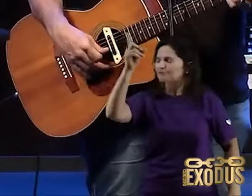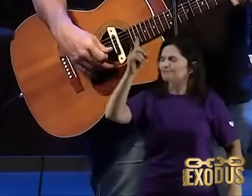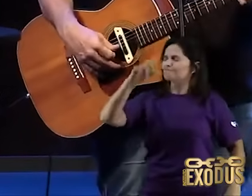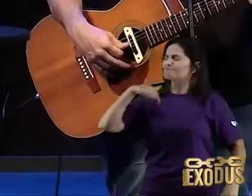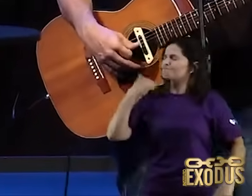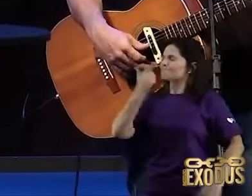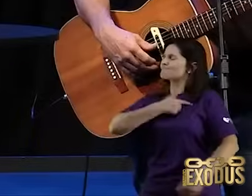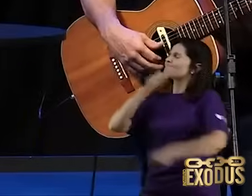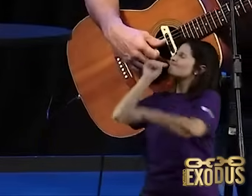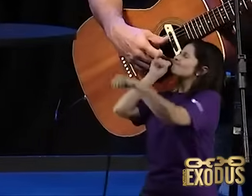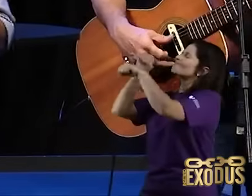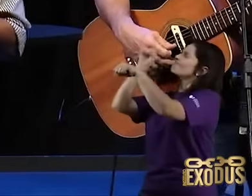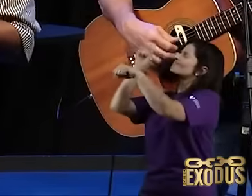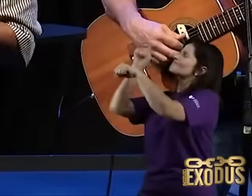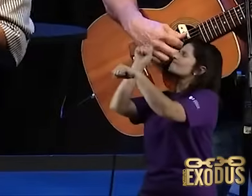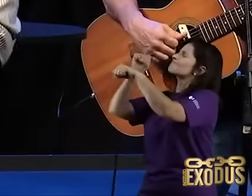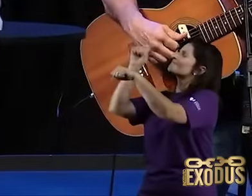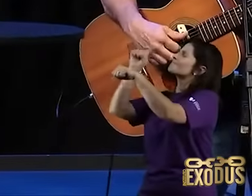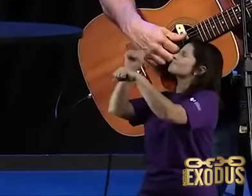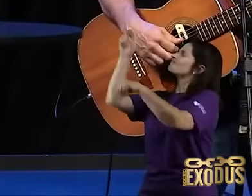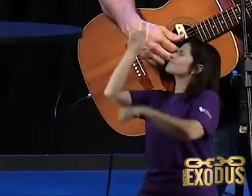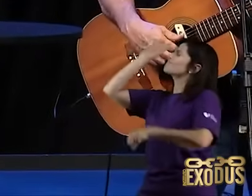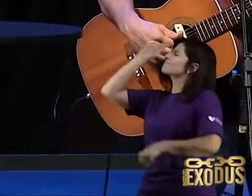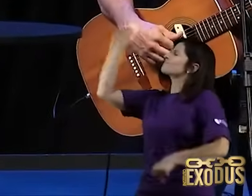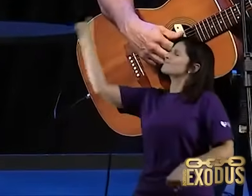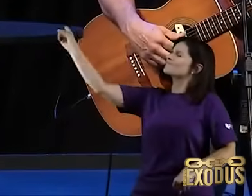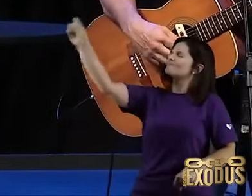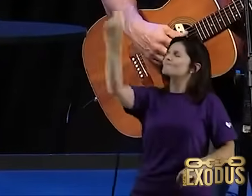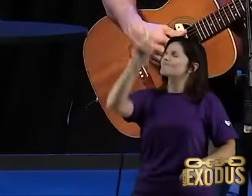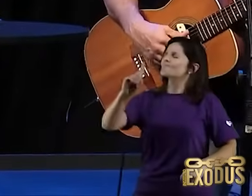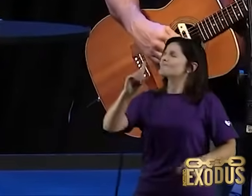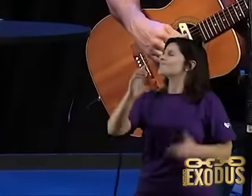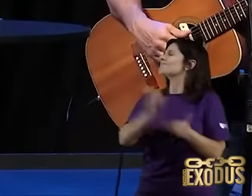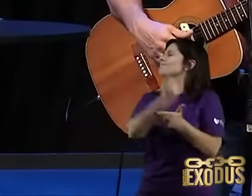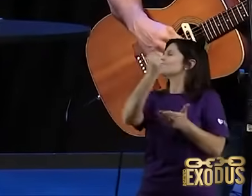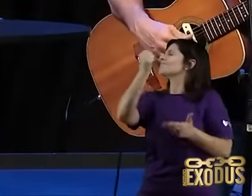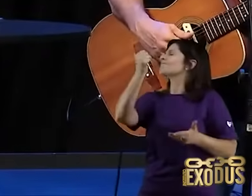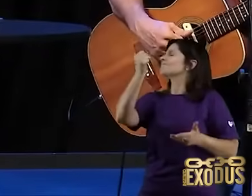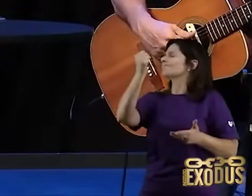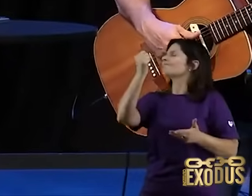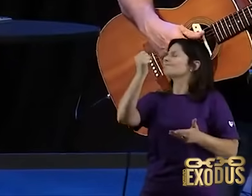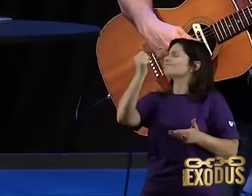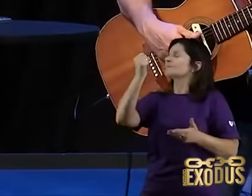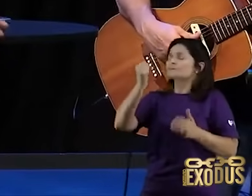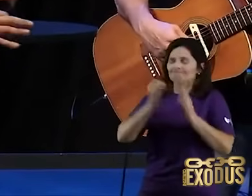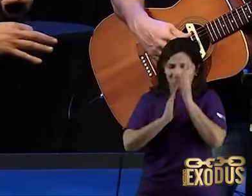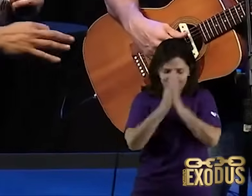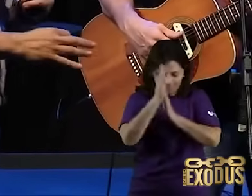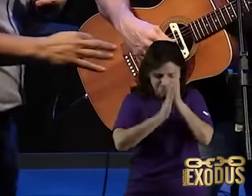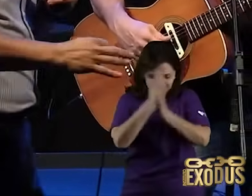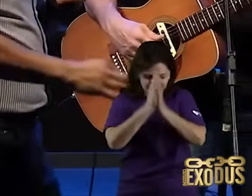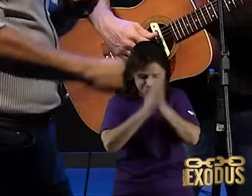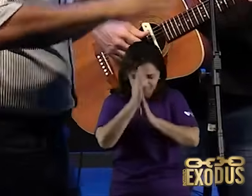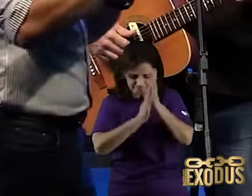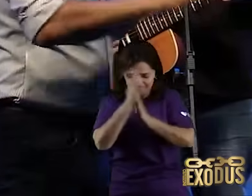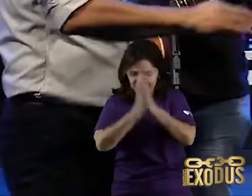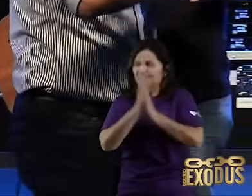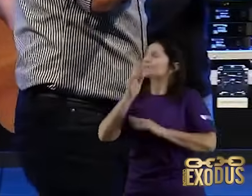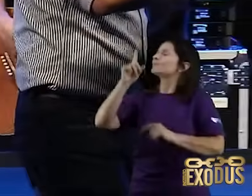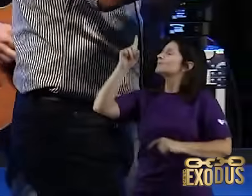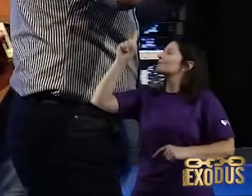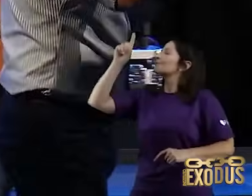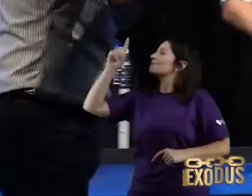senhor voltar estamos na expectativa senhor Deus do Senhor mandar teu anjo